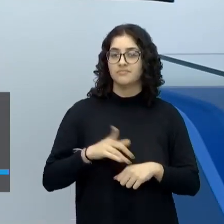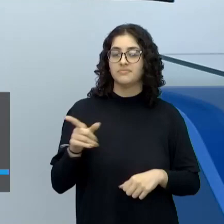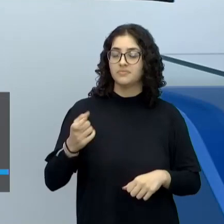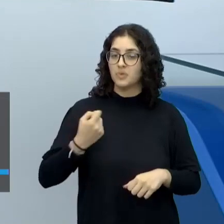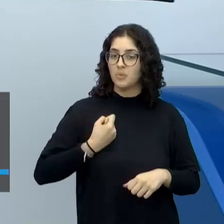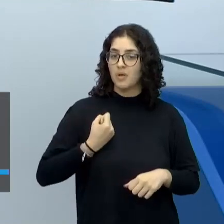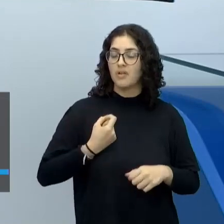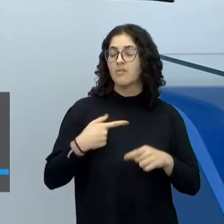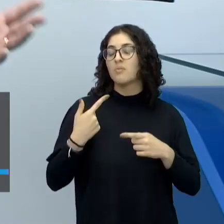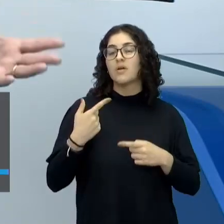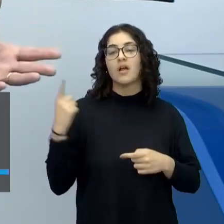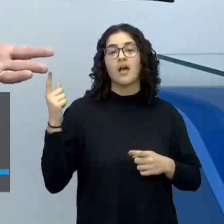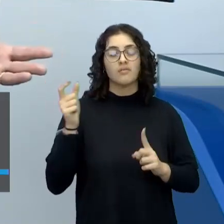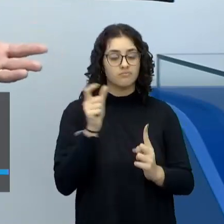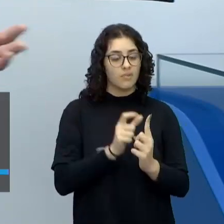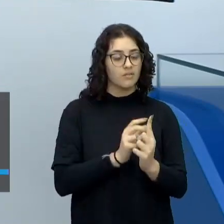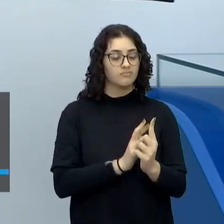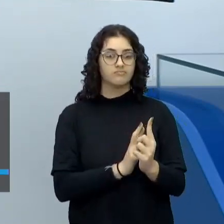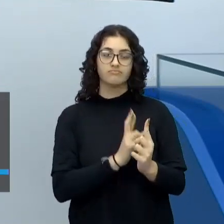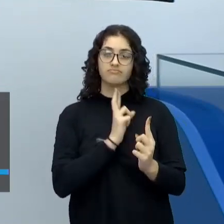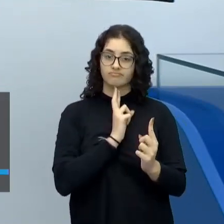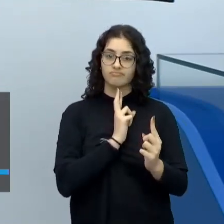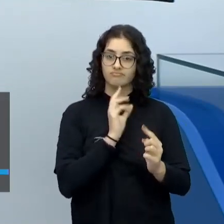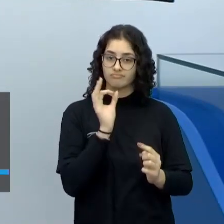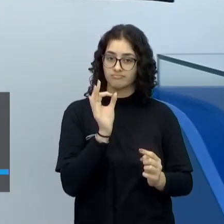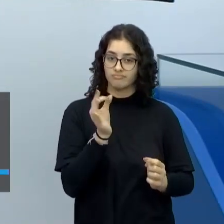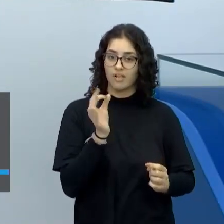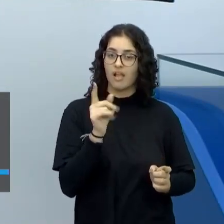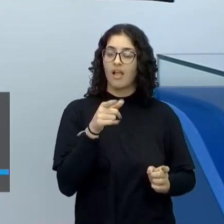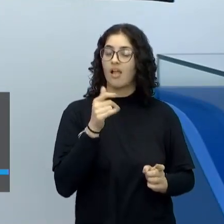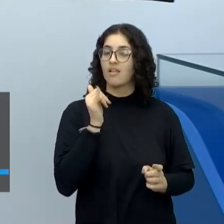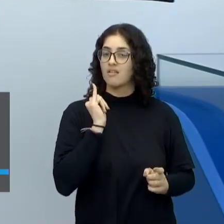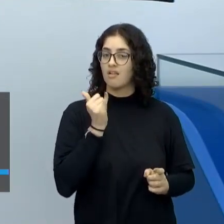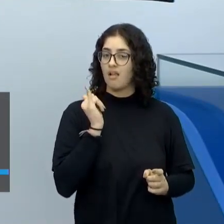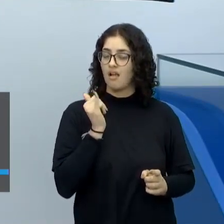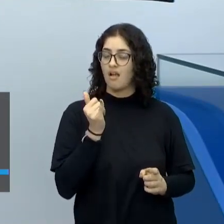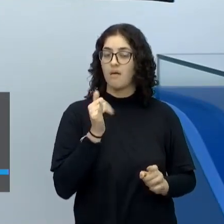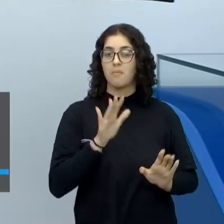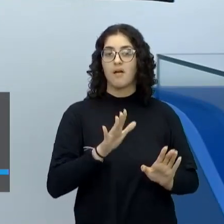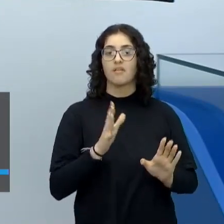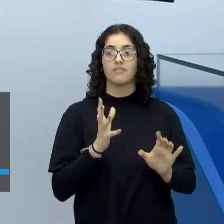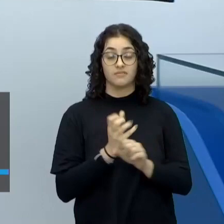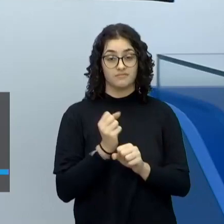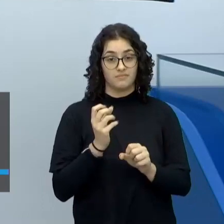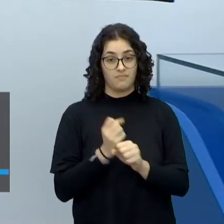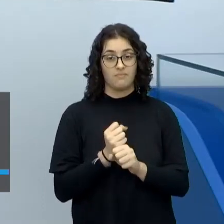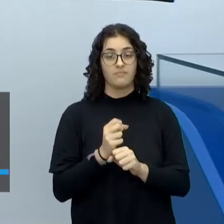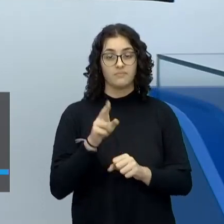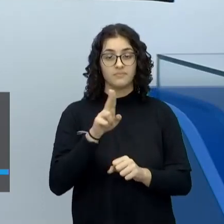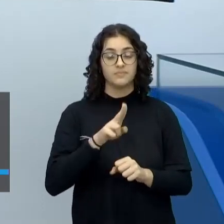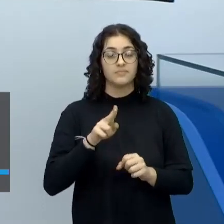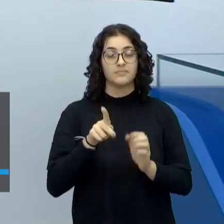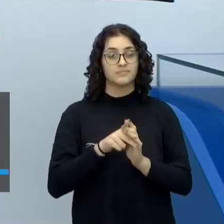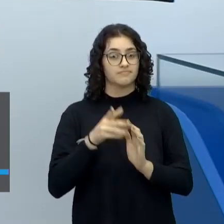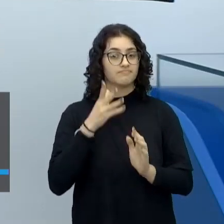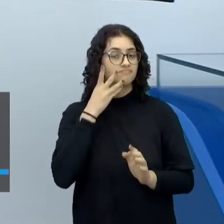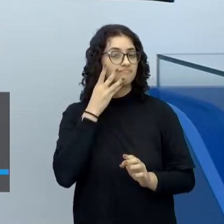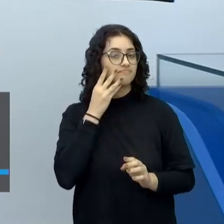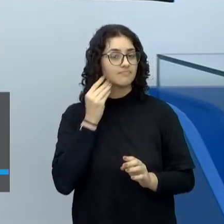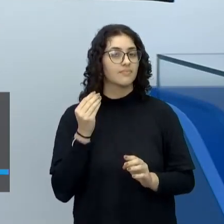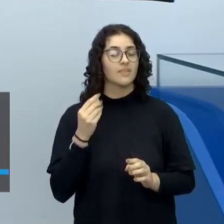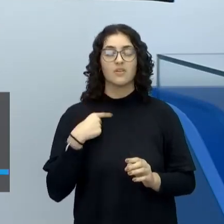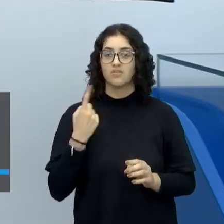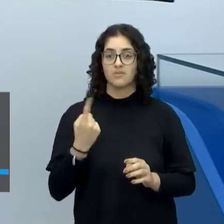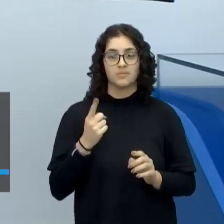e aí o personagem vai responder alguma conta. Então a gente está criando uma historinha, mas fazendo cálculos usando o Scratch, tá bom? E hoje eu não